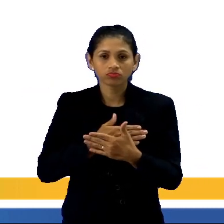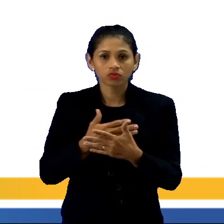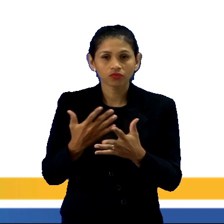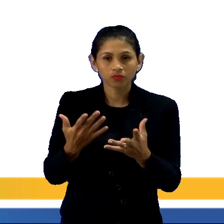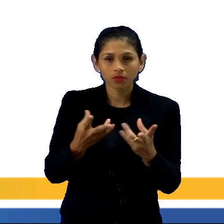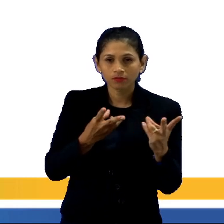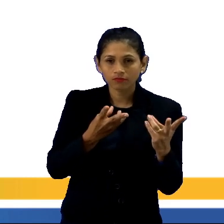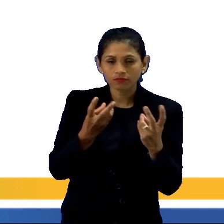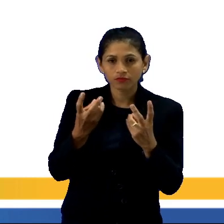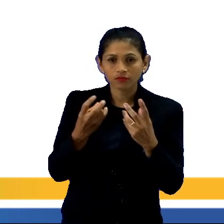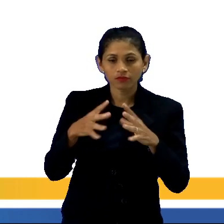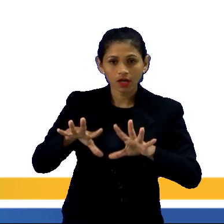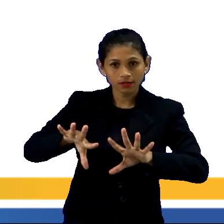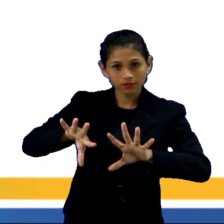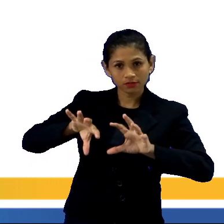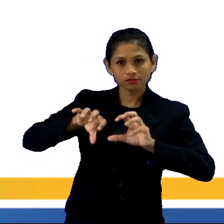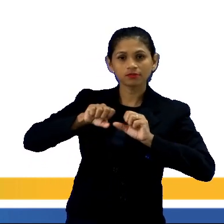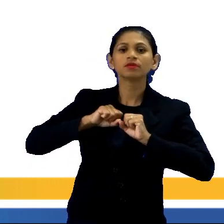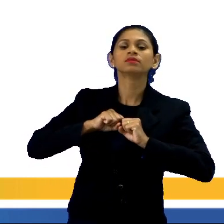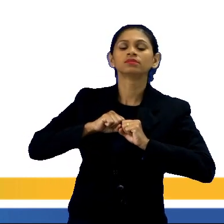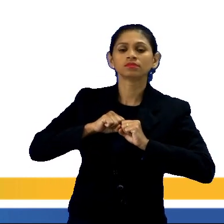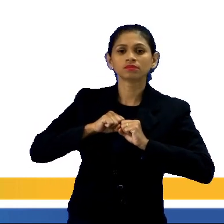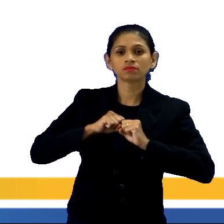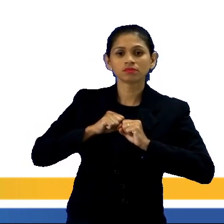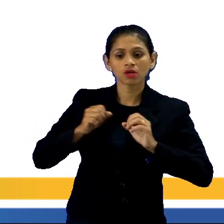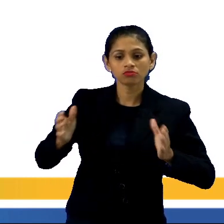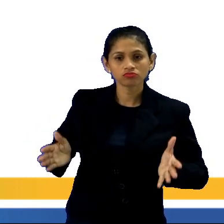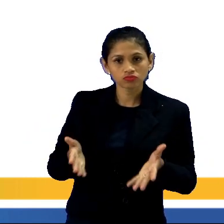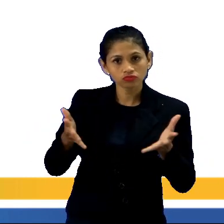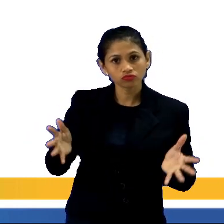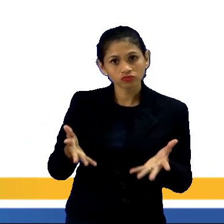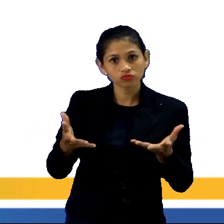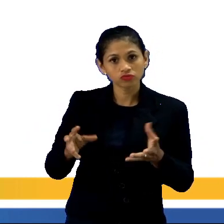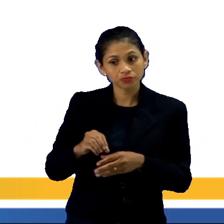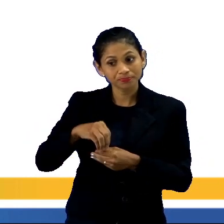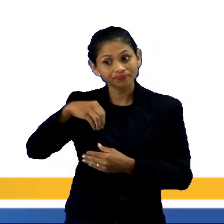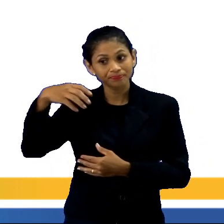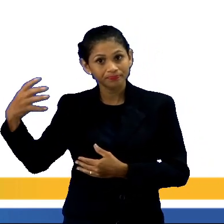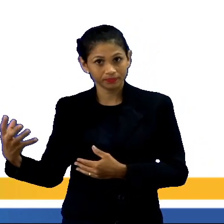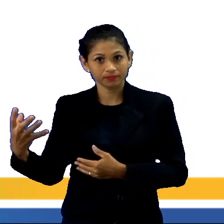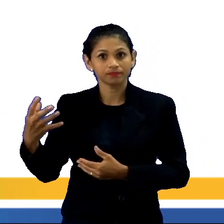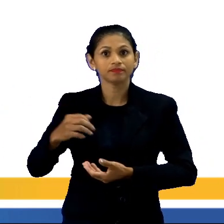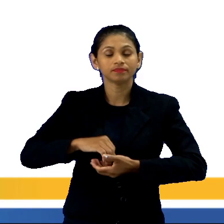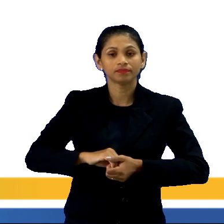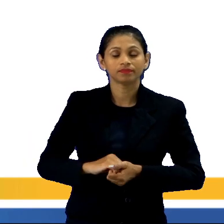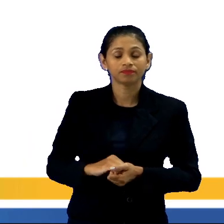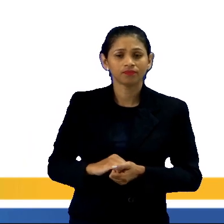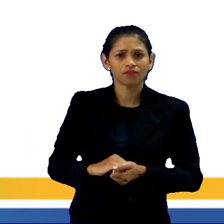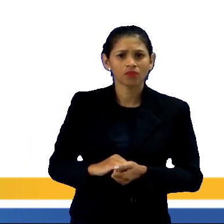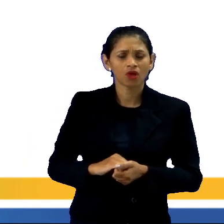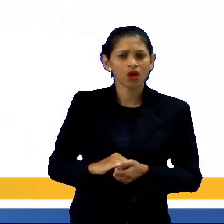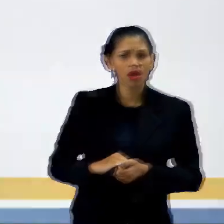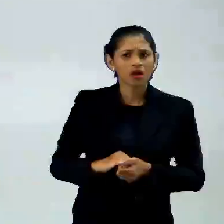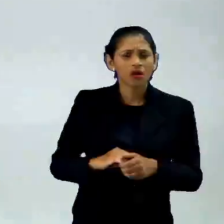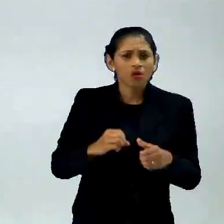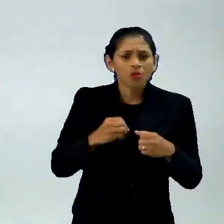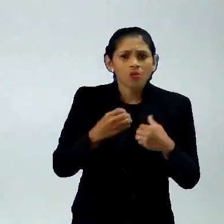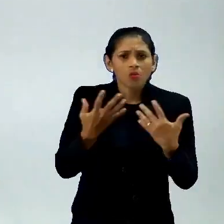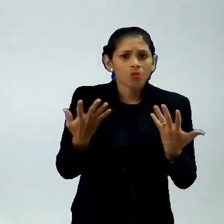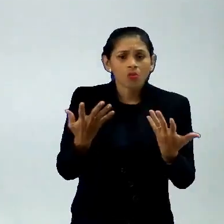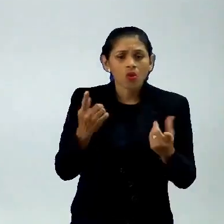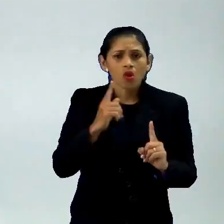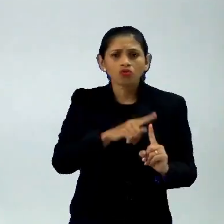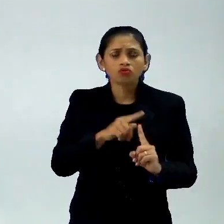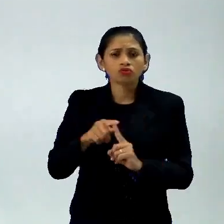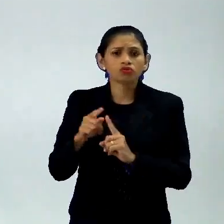vai recebendo estímulos internos e também estímulos que são externos. E aí, que tipos de exemplos poderiam ser